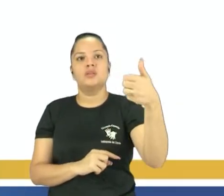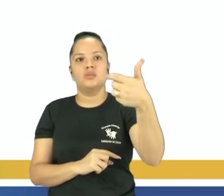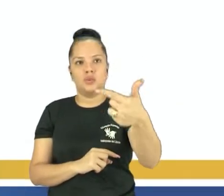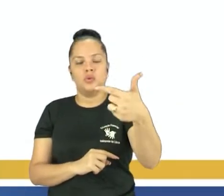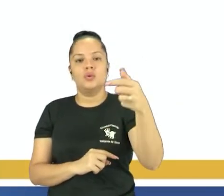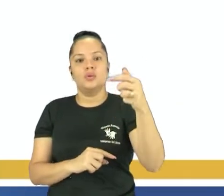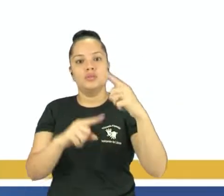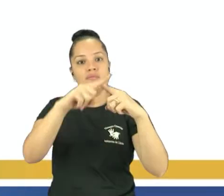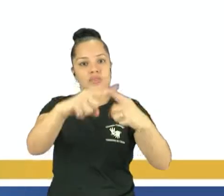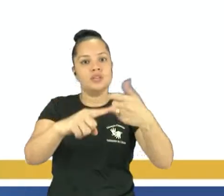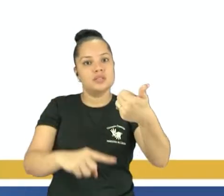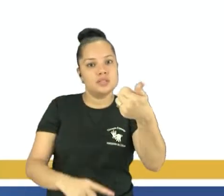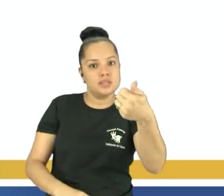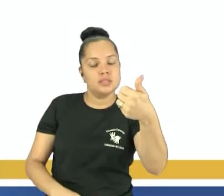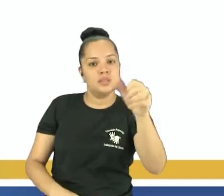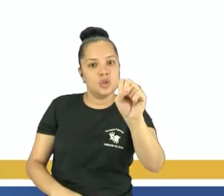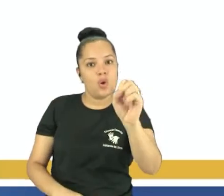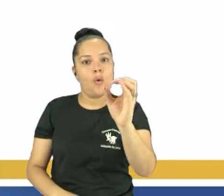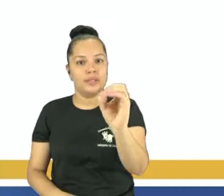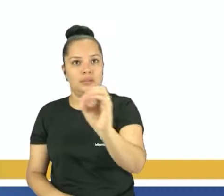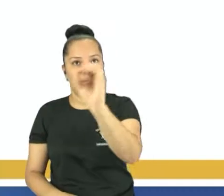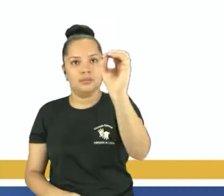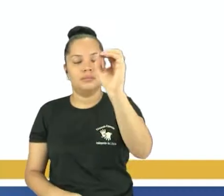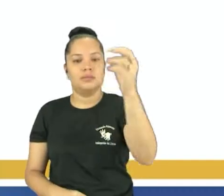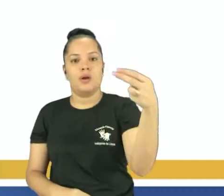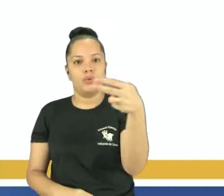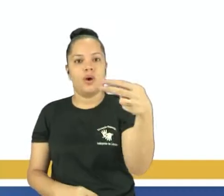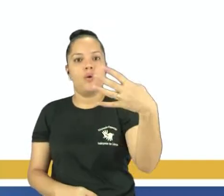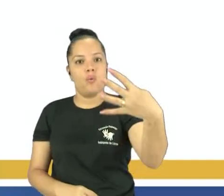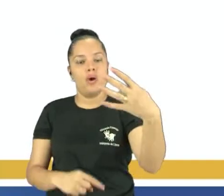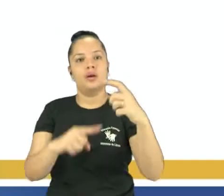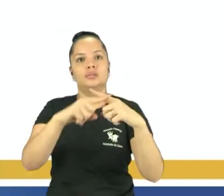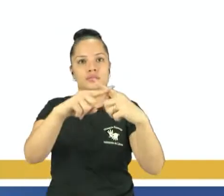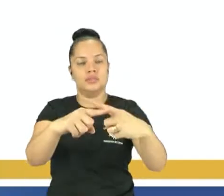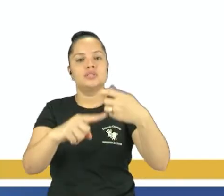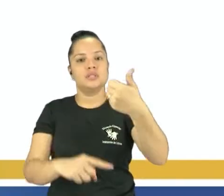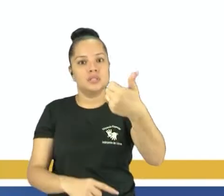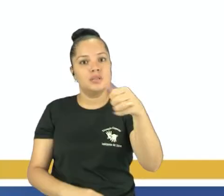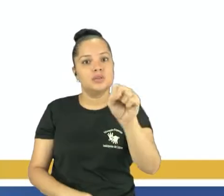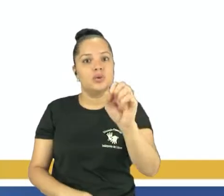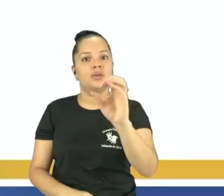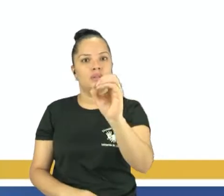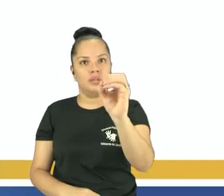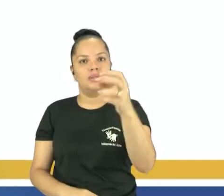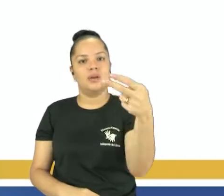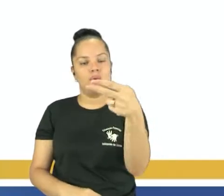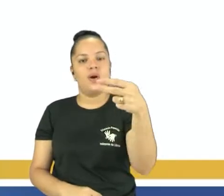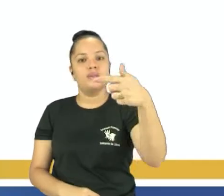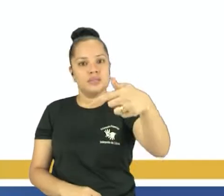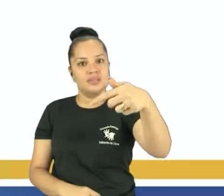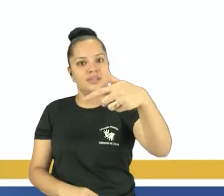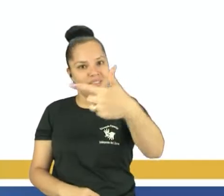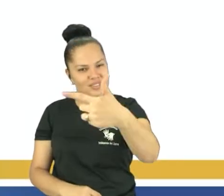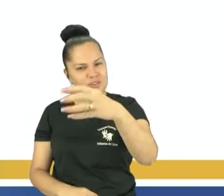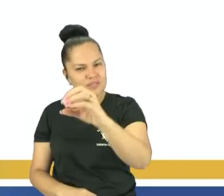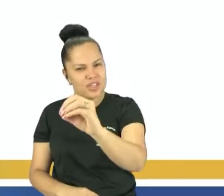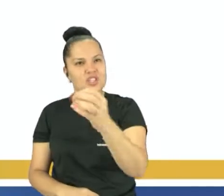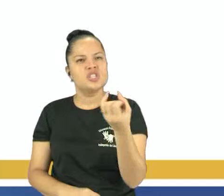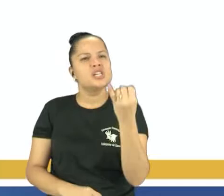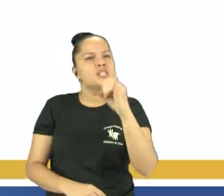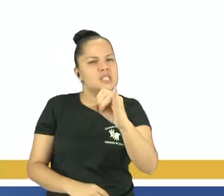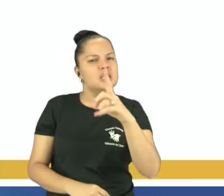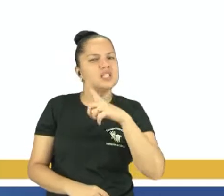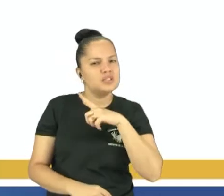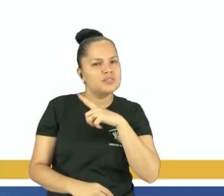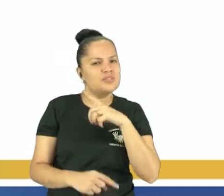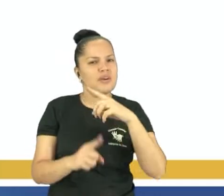vezes 180 graus, né, que é igual a 720. Então, quando o polígono tem N lados, como é que eu posso construir